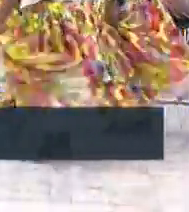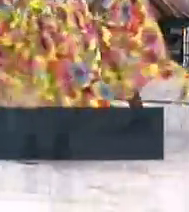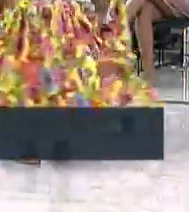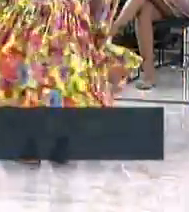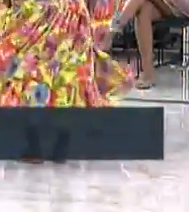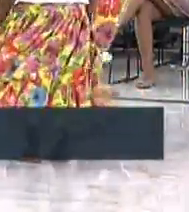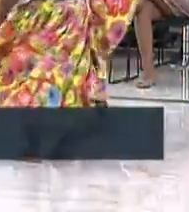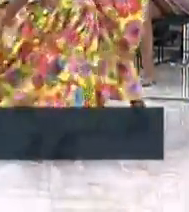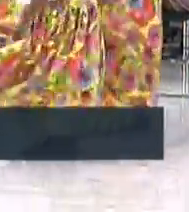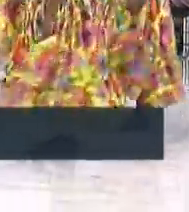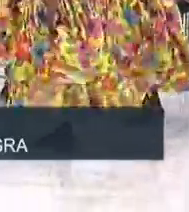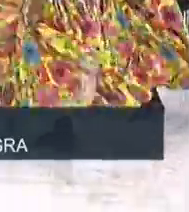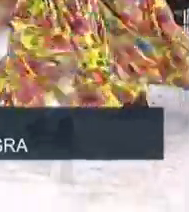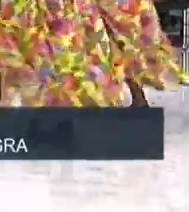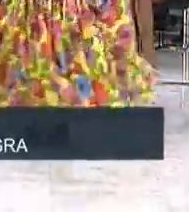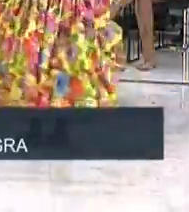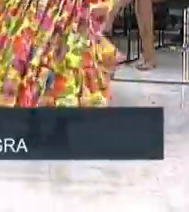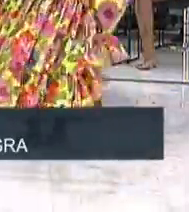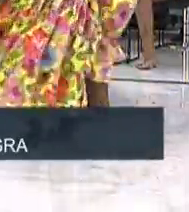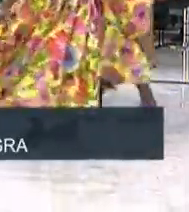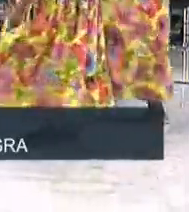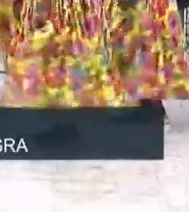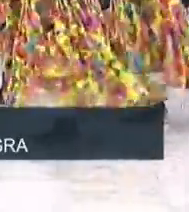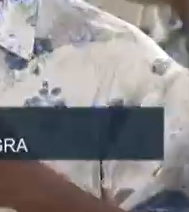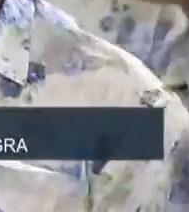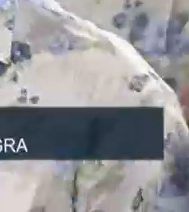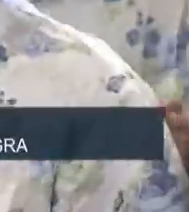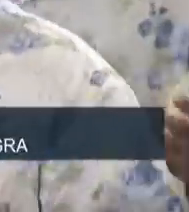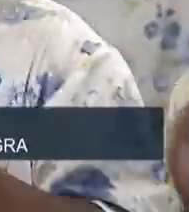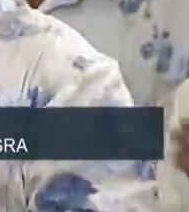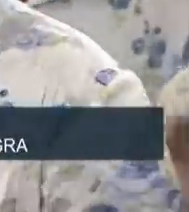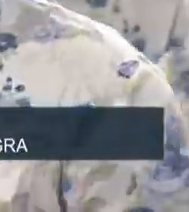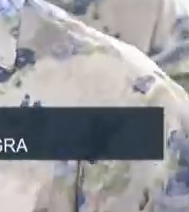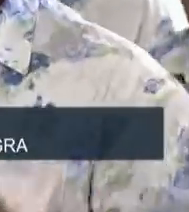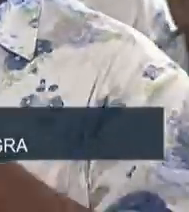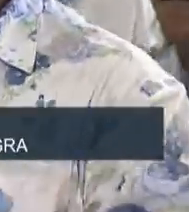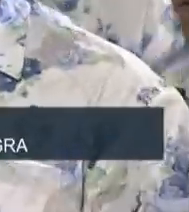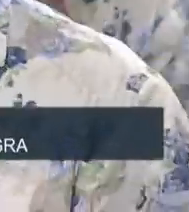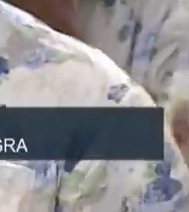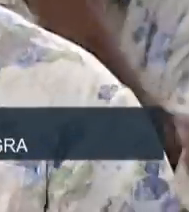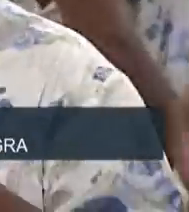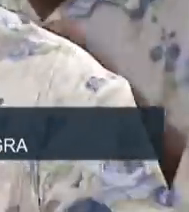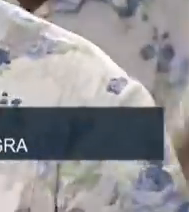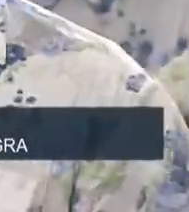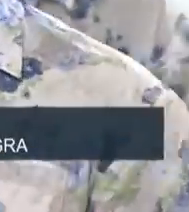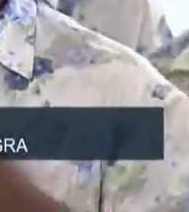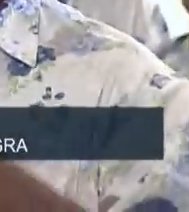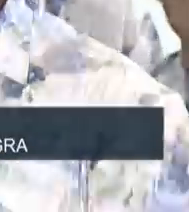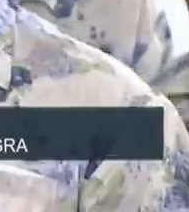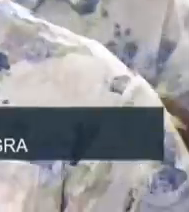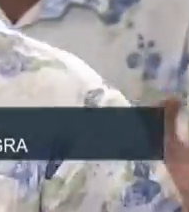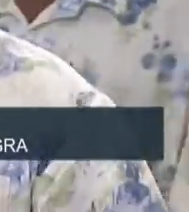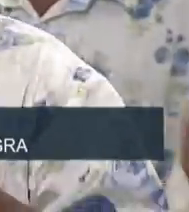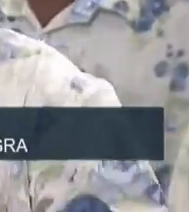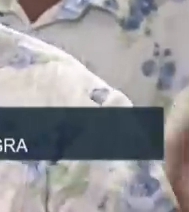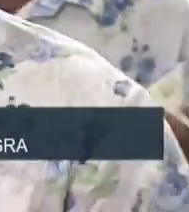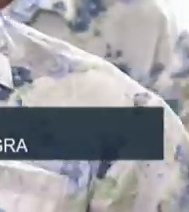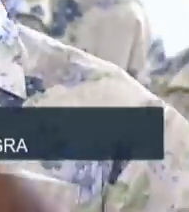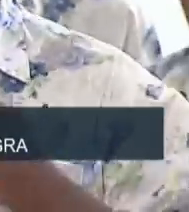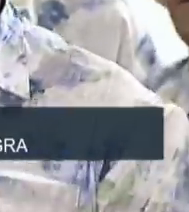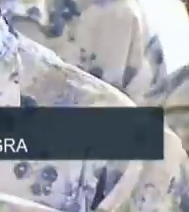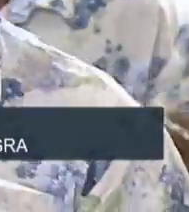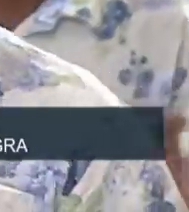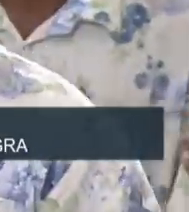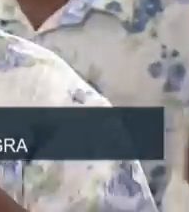levantar a bandeira da Cultura maranh capit brir eu vou levantar Bandeira eu vou levantar a bandeira da